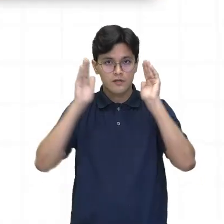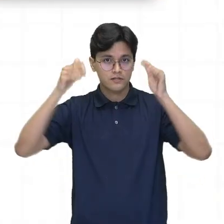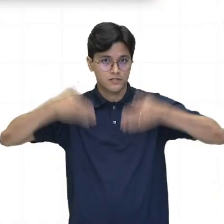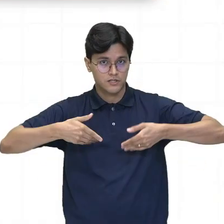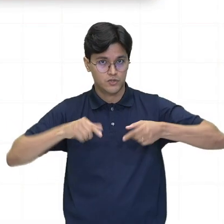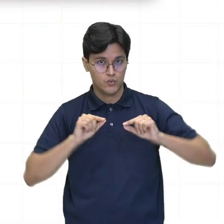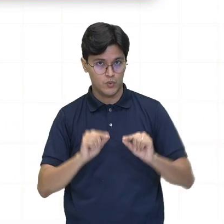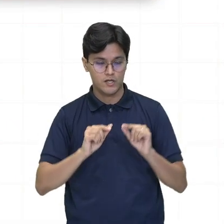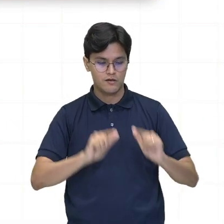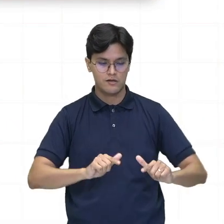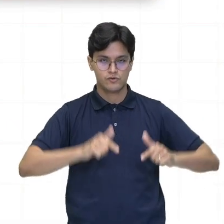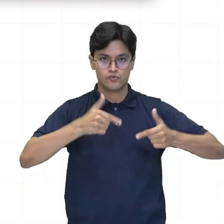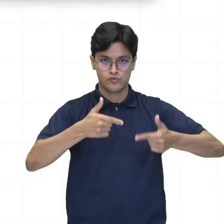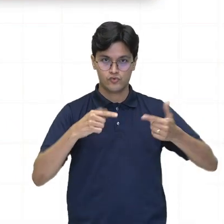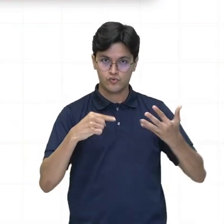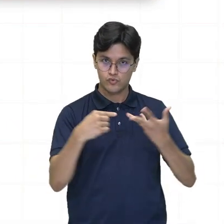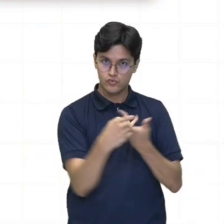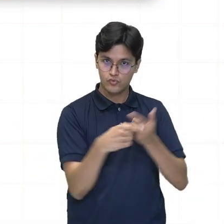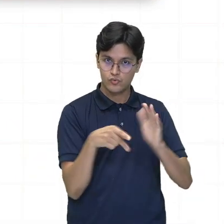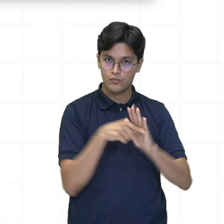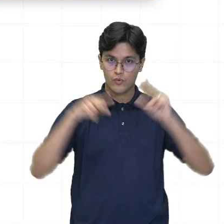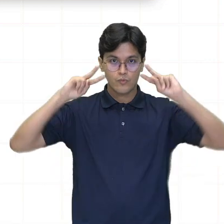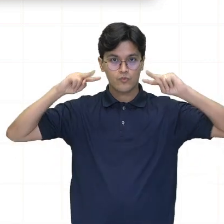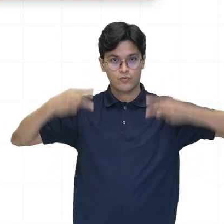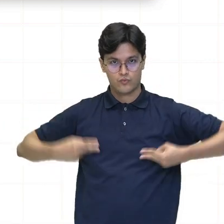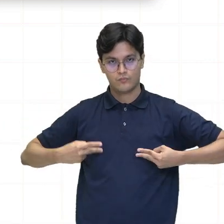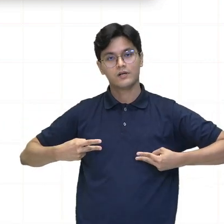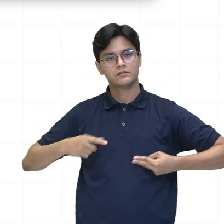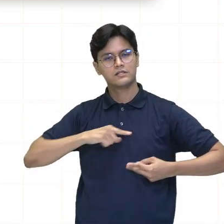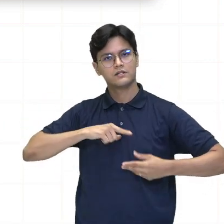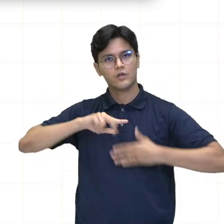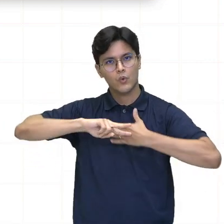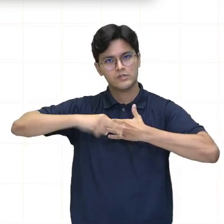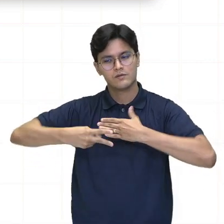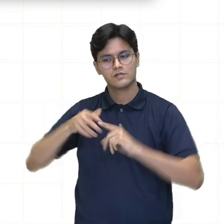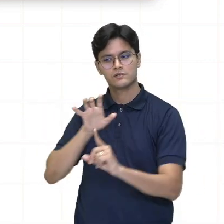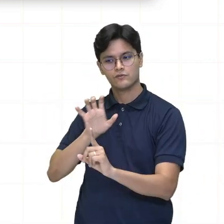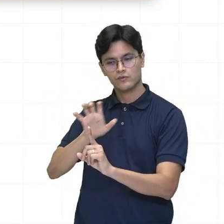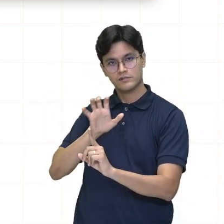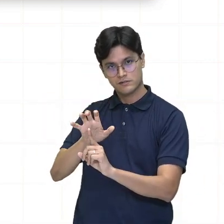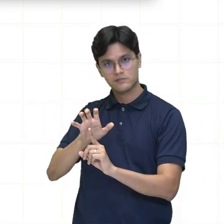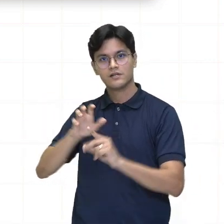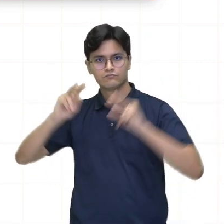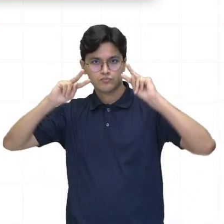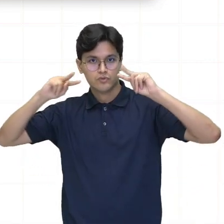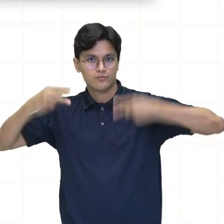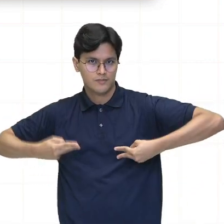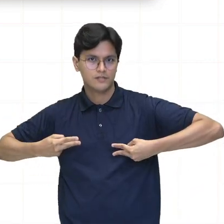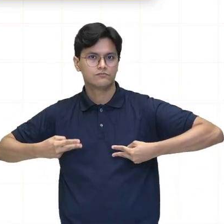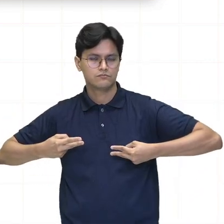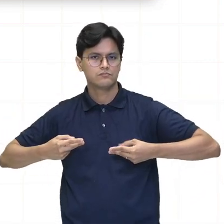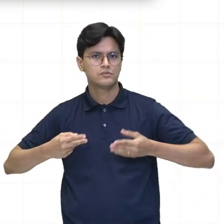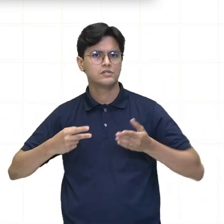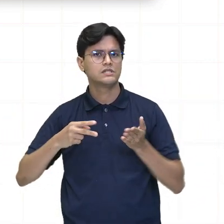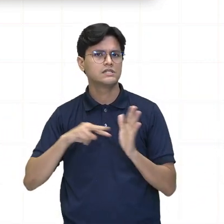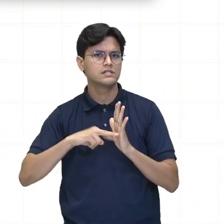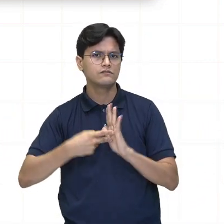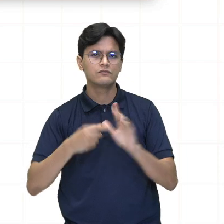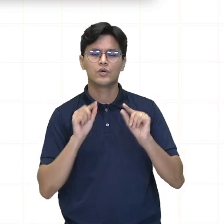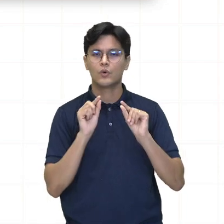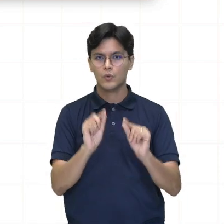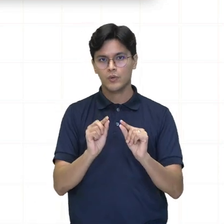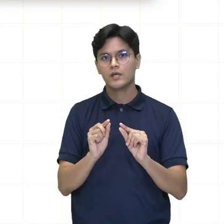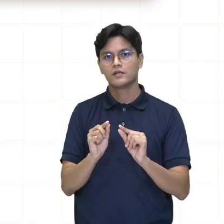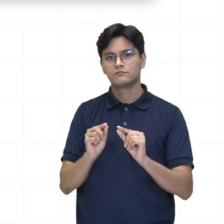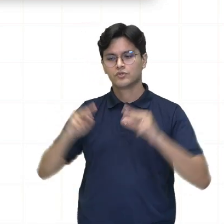humanas, consequências para os próprios seres humanos. O homem é o fim das coisas. Como assim, professora? Observe